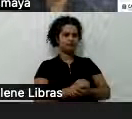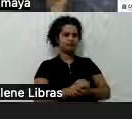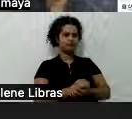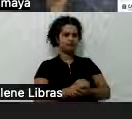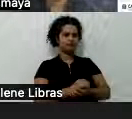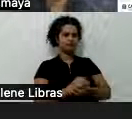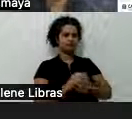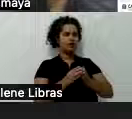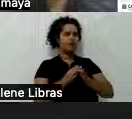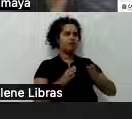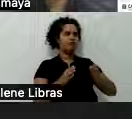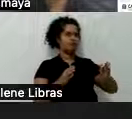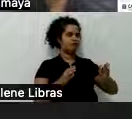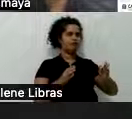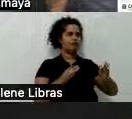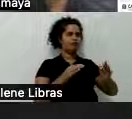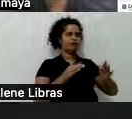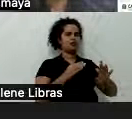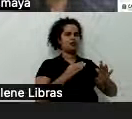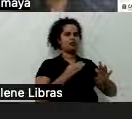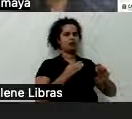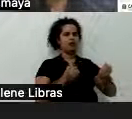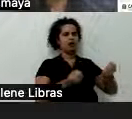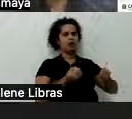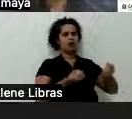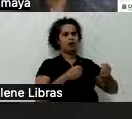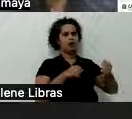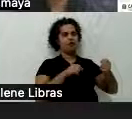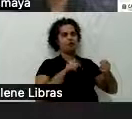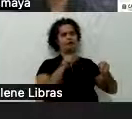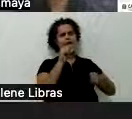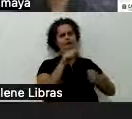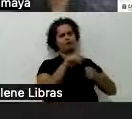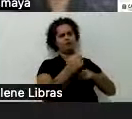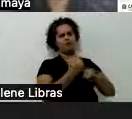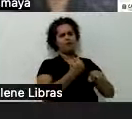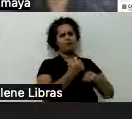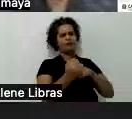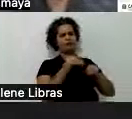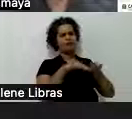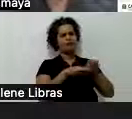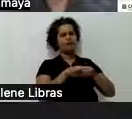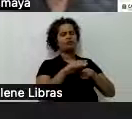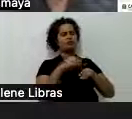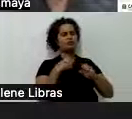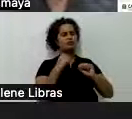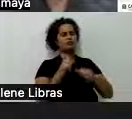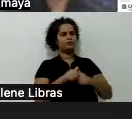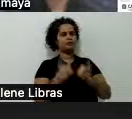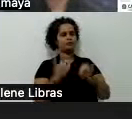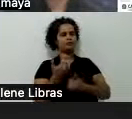pouco tráfego, né? E como isso pode ser melhor apropriado e distribuído para a apropriação